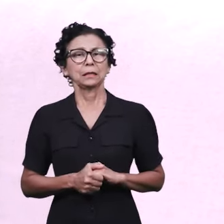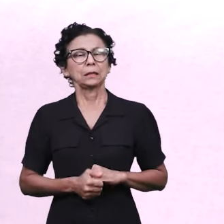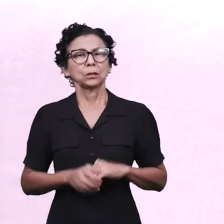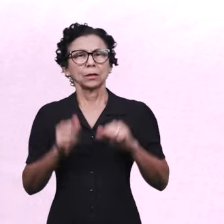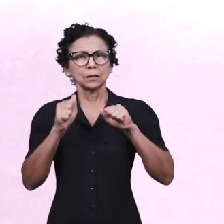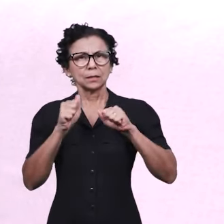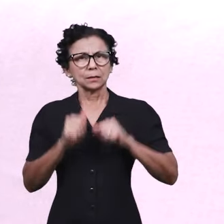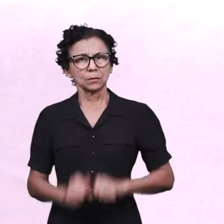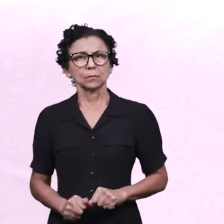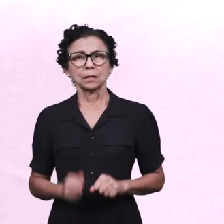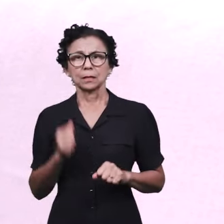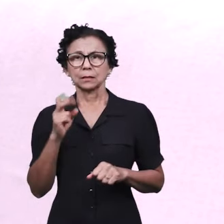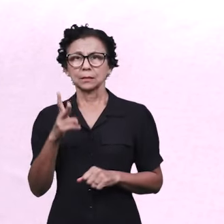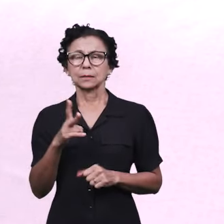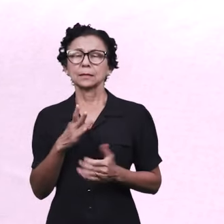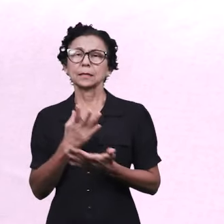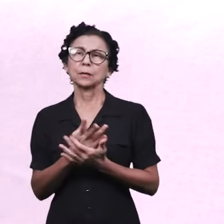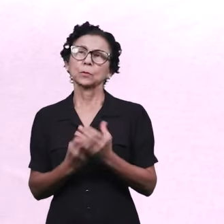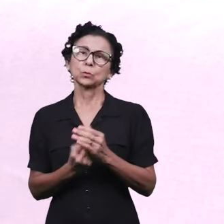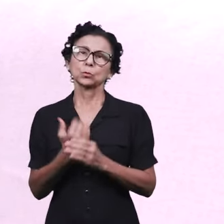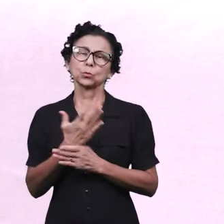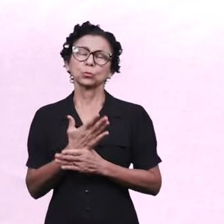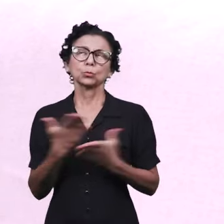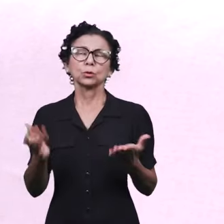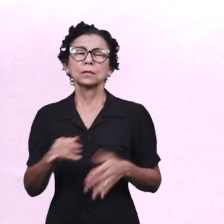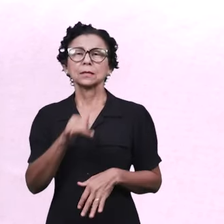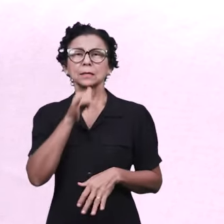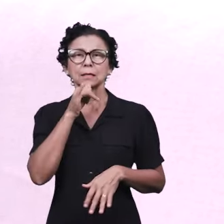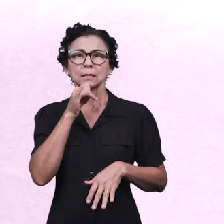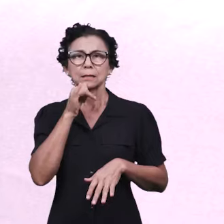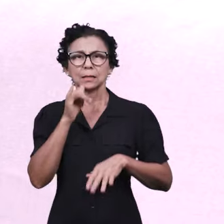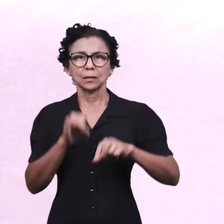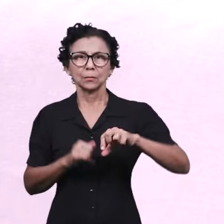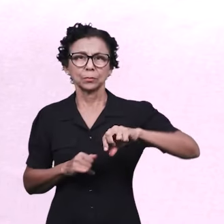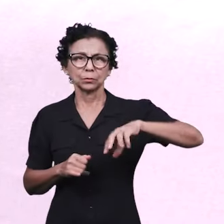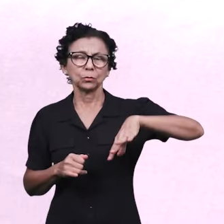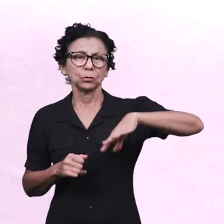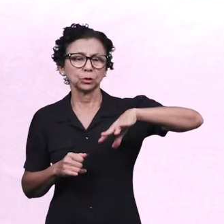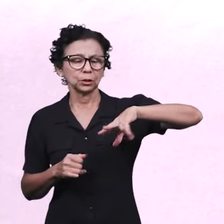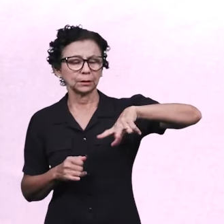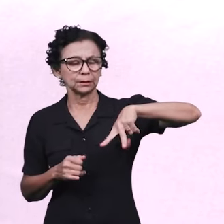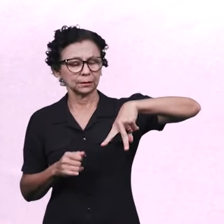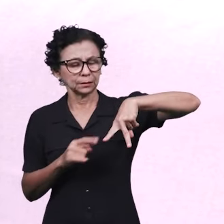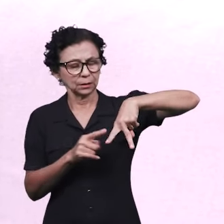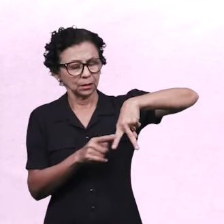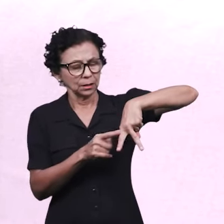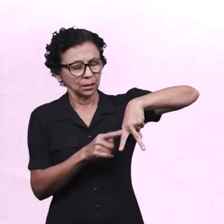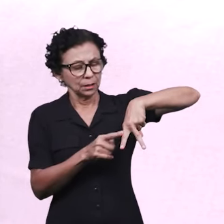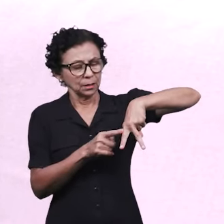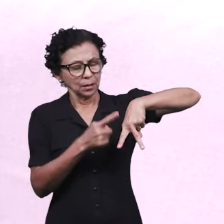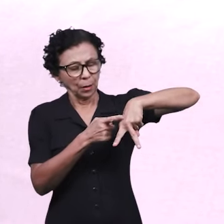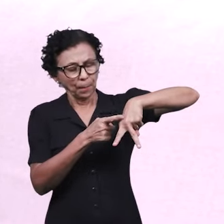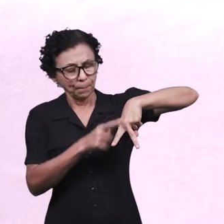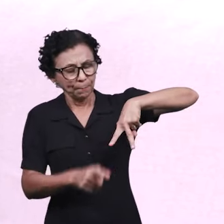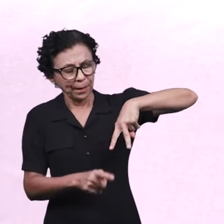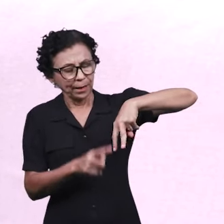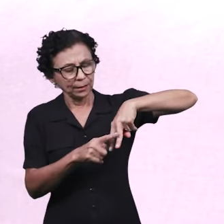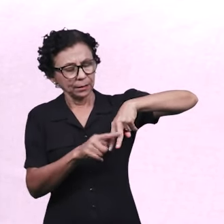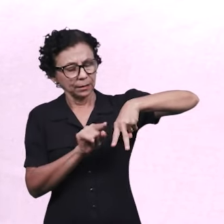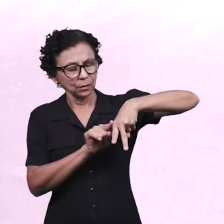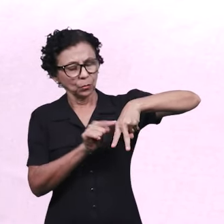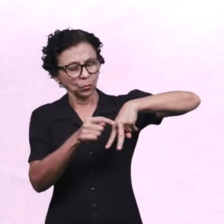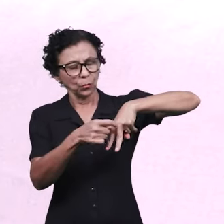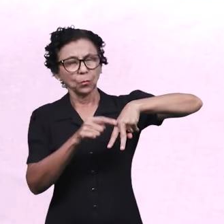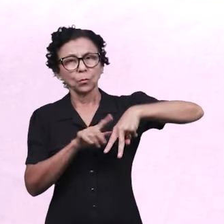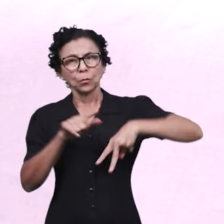em membros inferiores como por exemplo coxas pernas e quadris e membros superiores